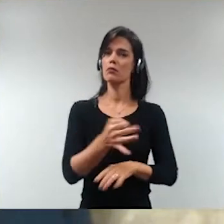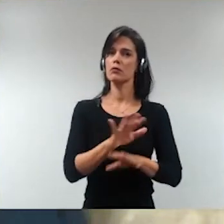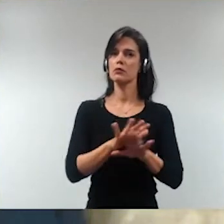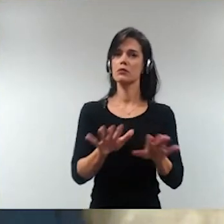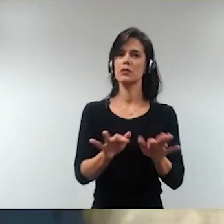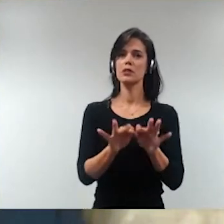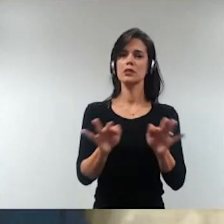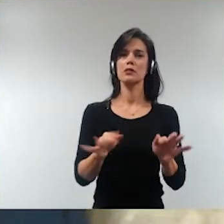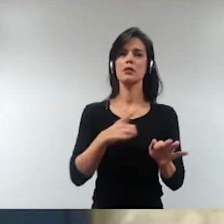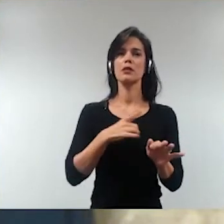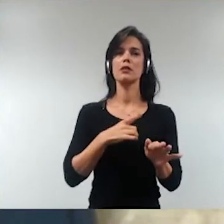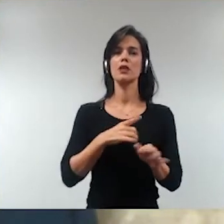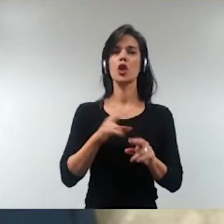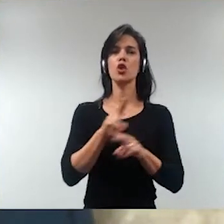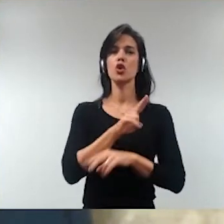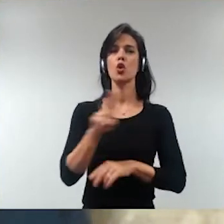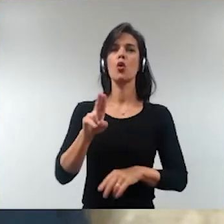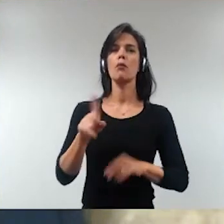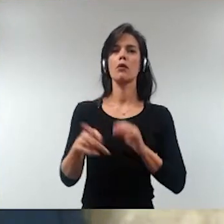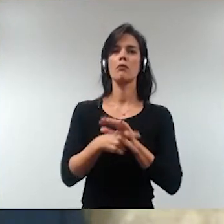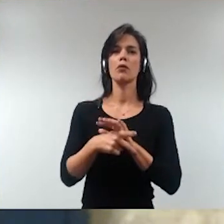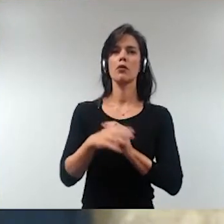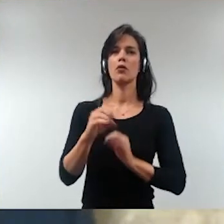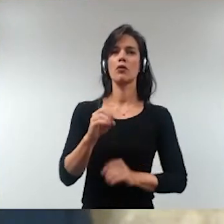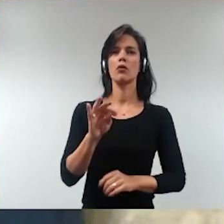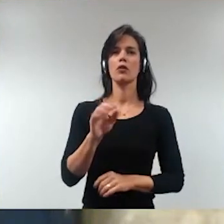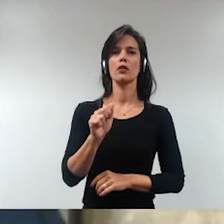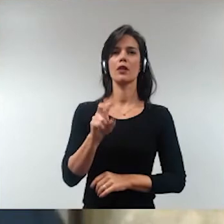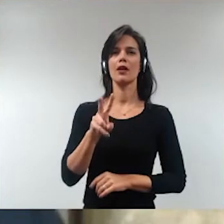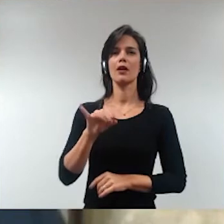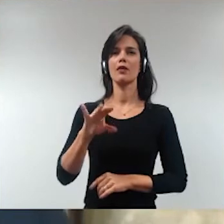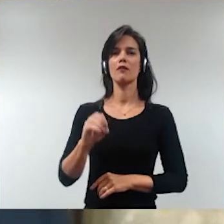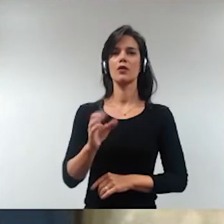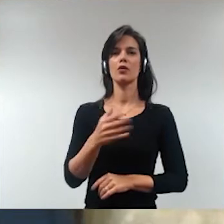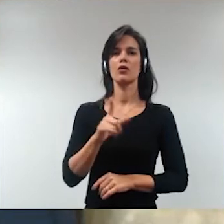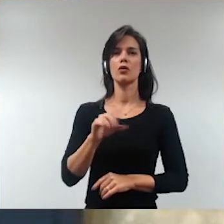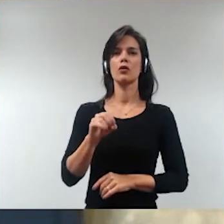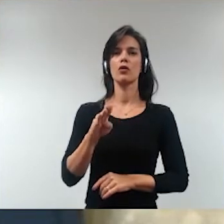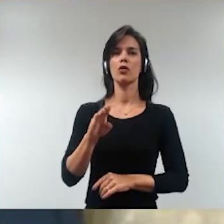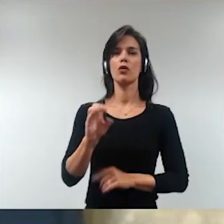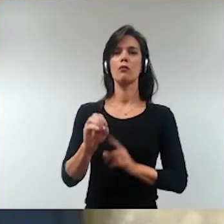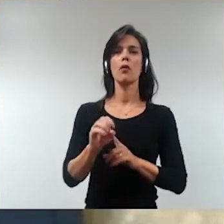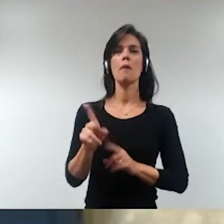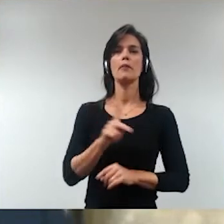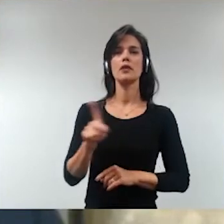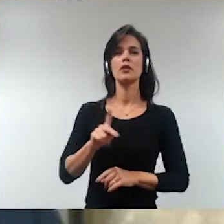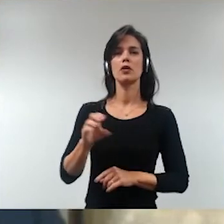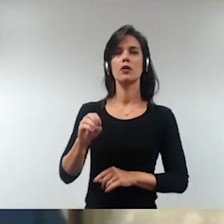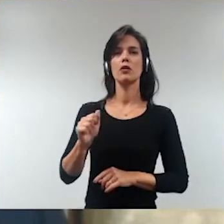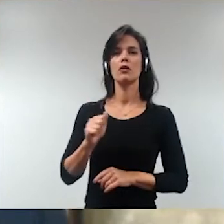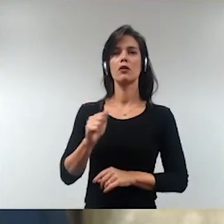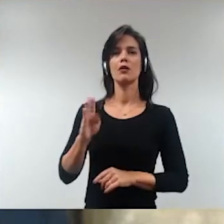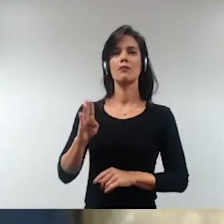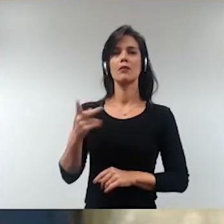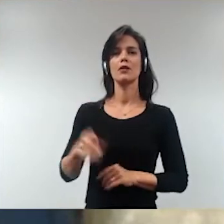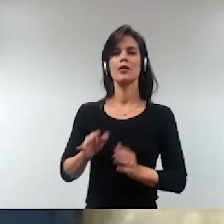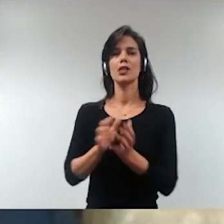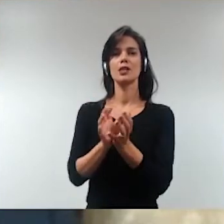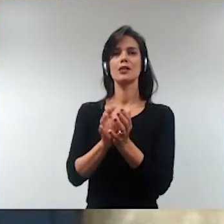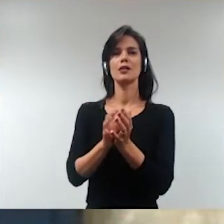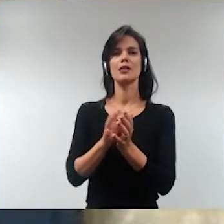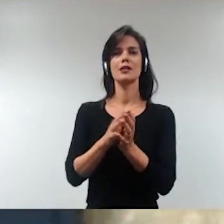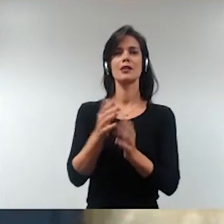Ela recebe o nome de Otávio Lobo. Otávio Lobo foi presidente da OAB Pernambuco aqui, nos